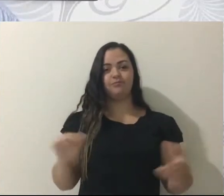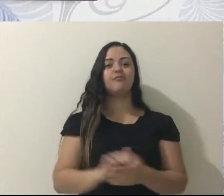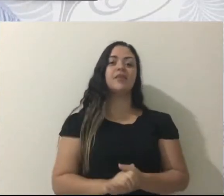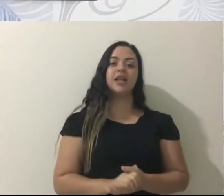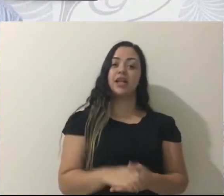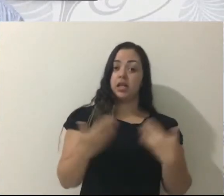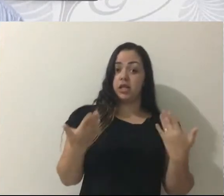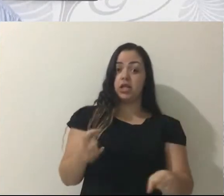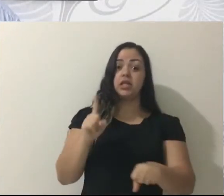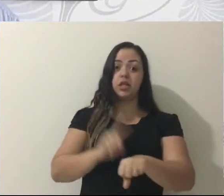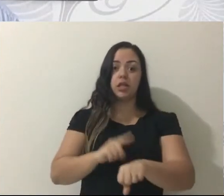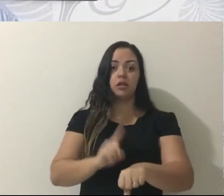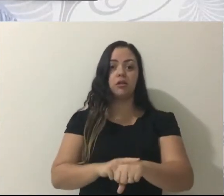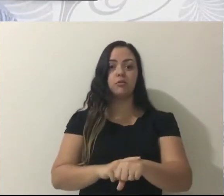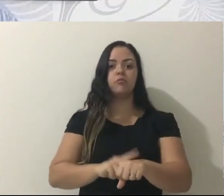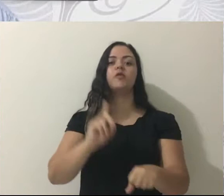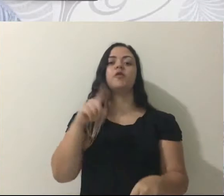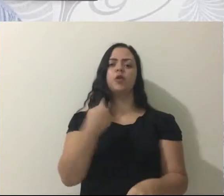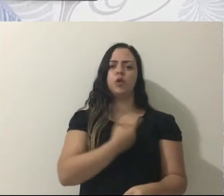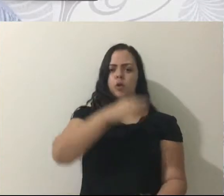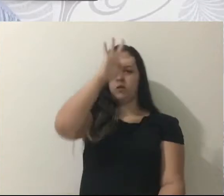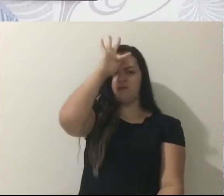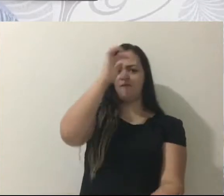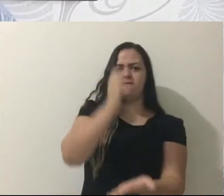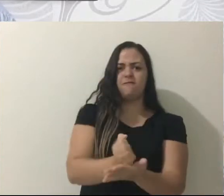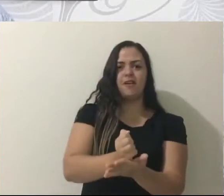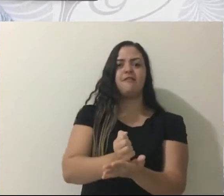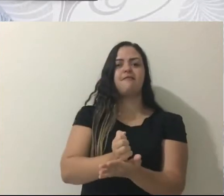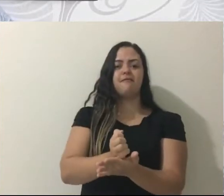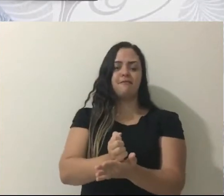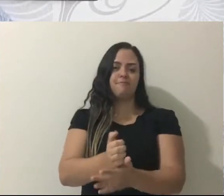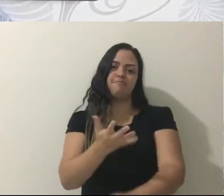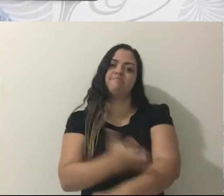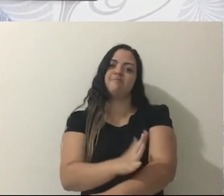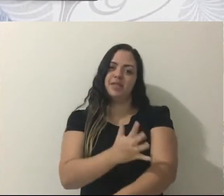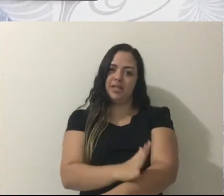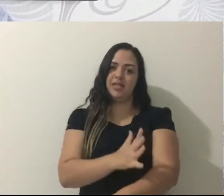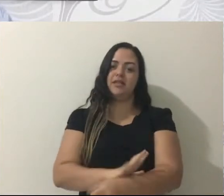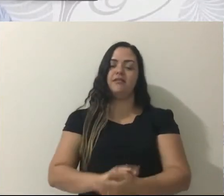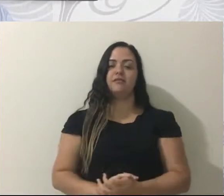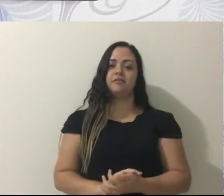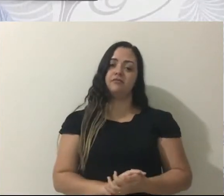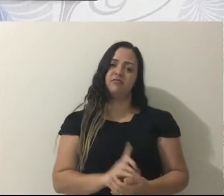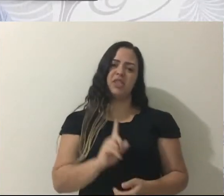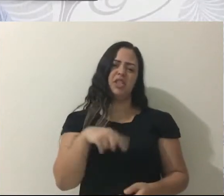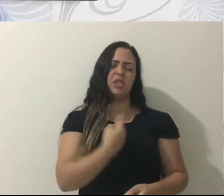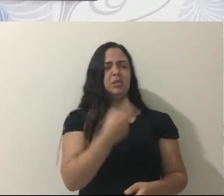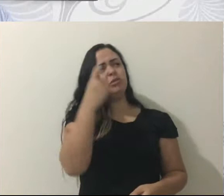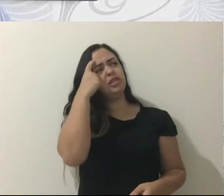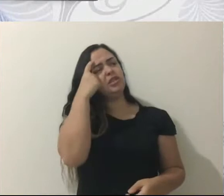Portanto, nessas horas é que a nossa fé deve entrar em ação. Embora não tenhamos